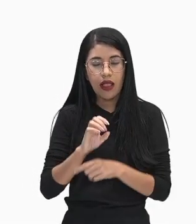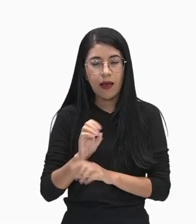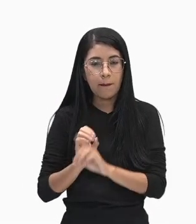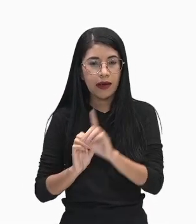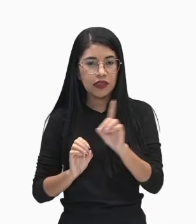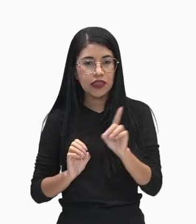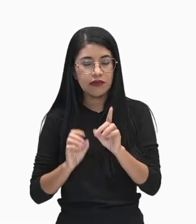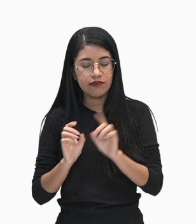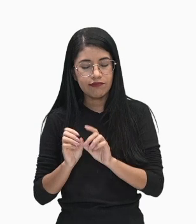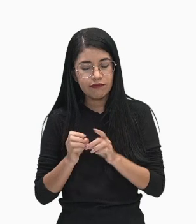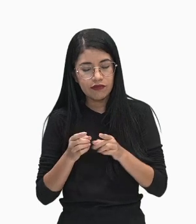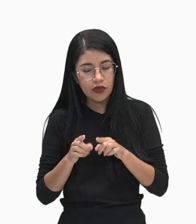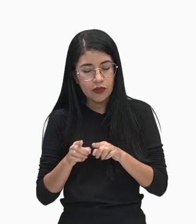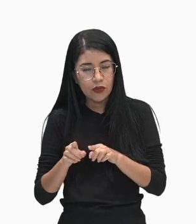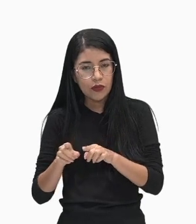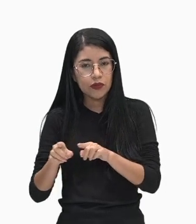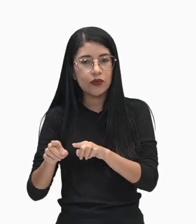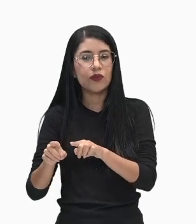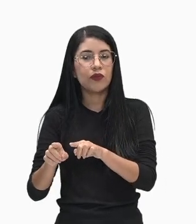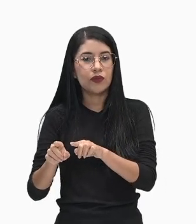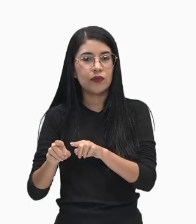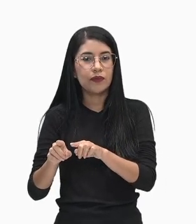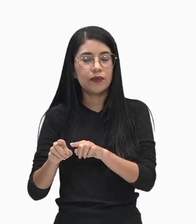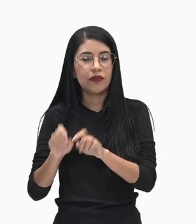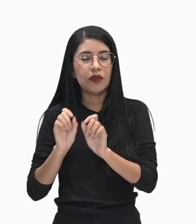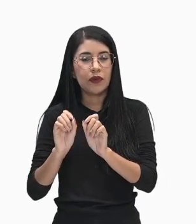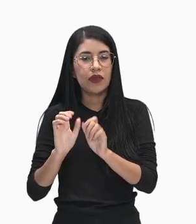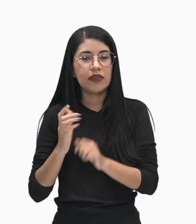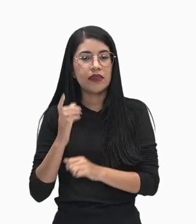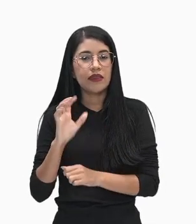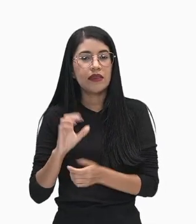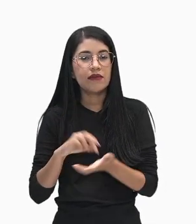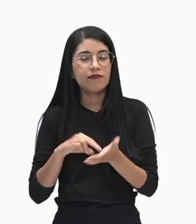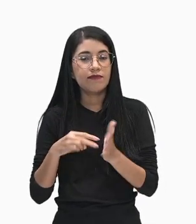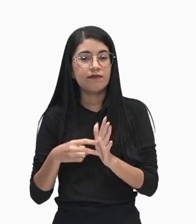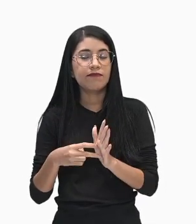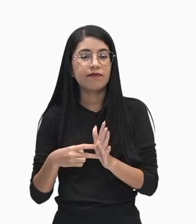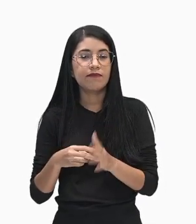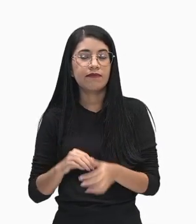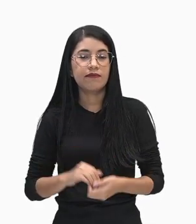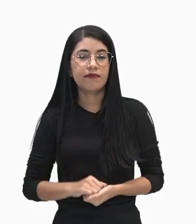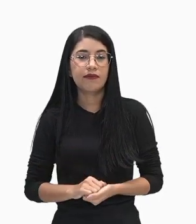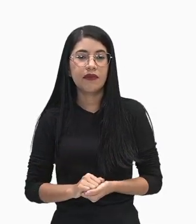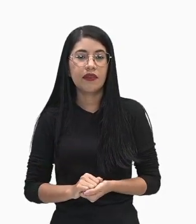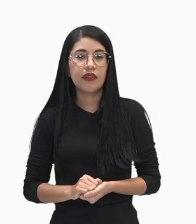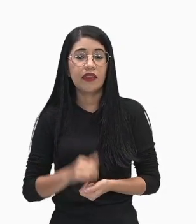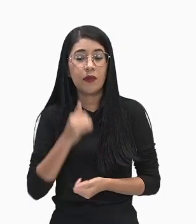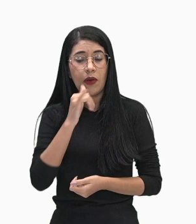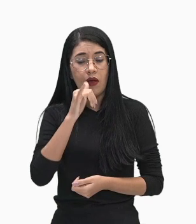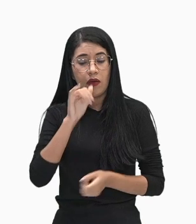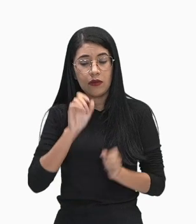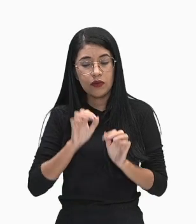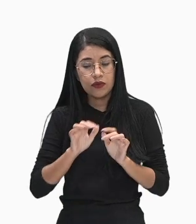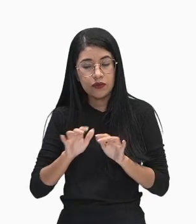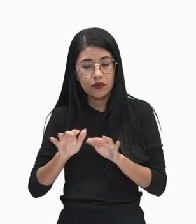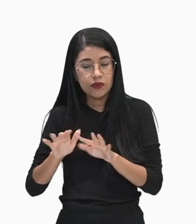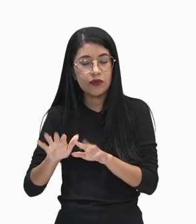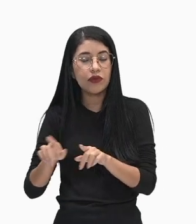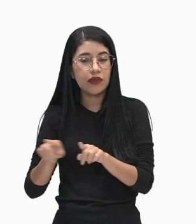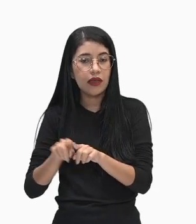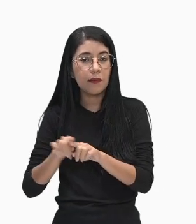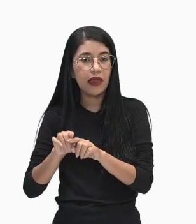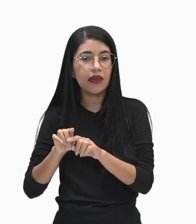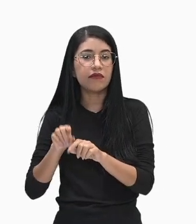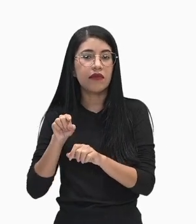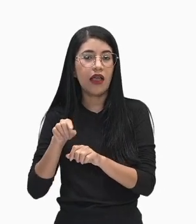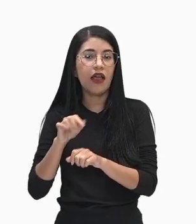como você vê aqui no símbolo do campo elétrico, então a corrente elétrica se movimenta também nesse mesmo sentido